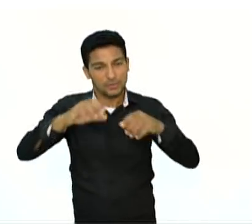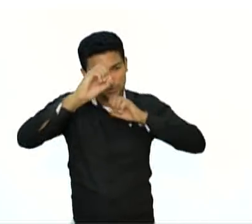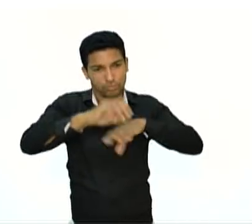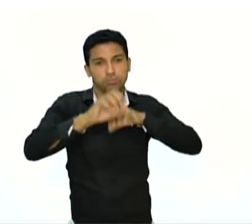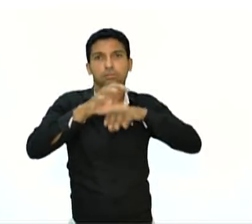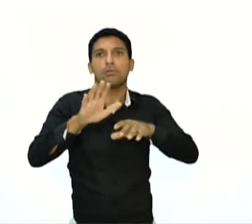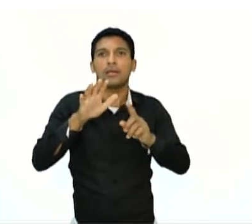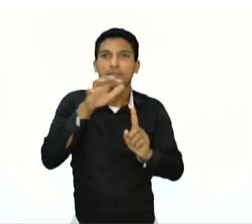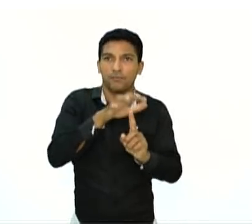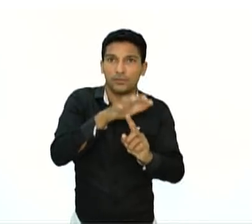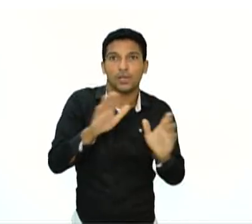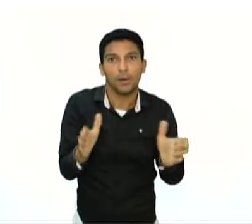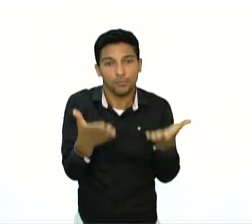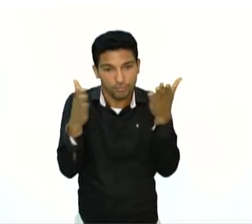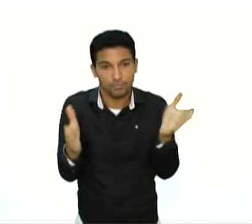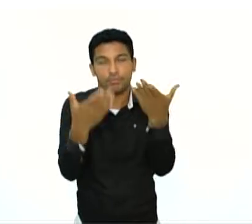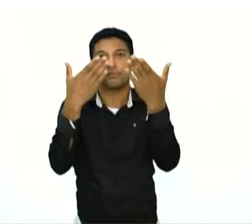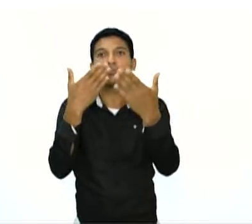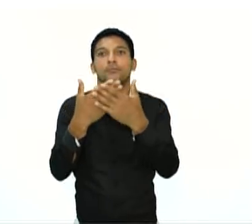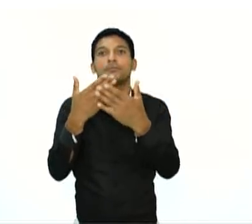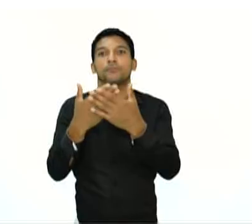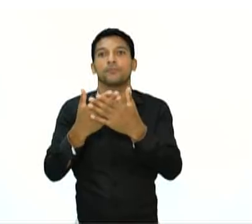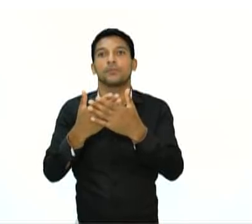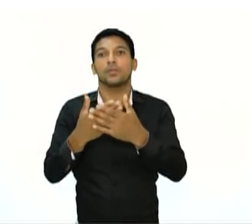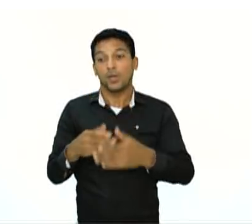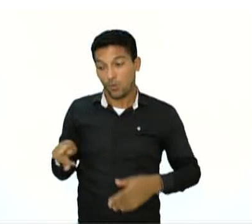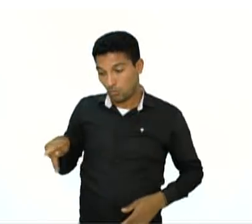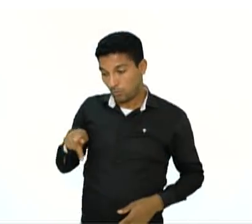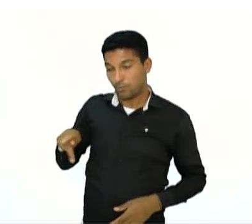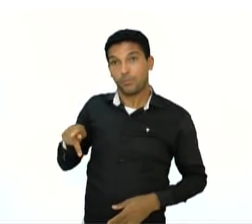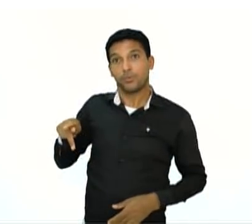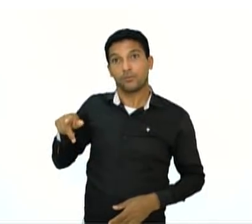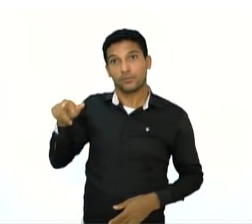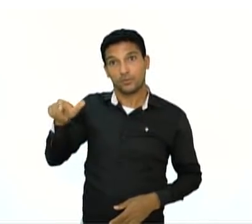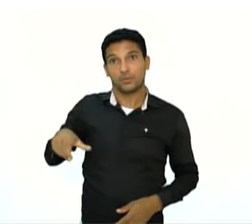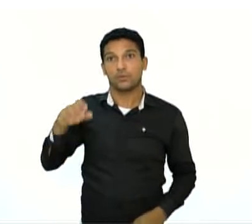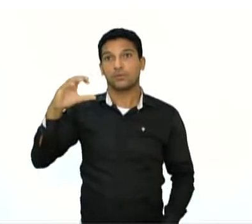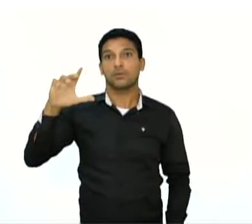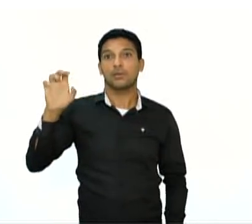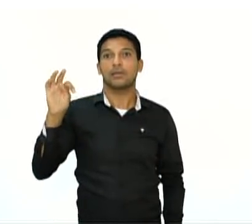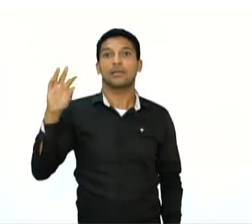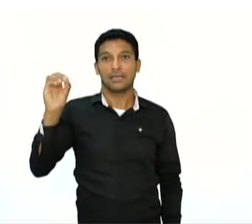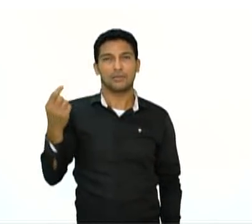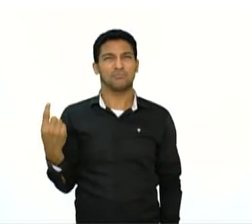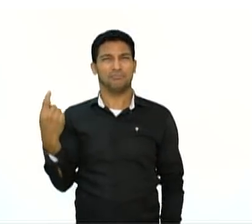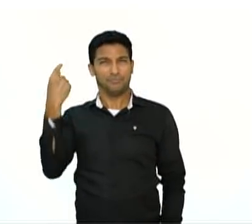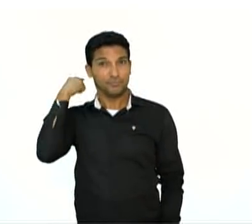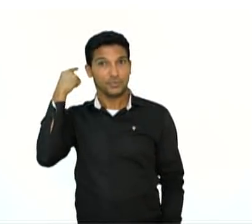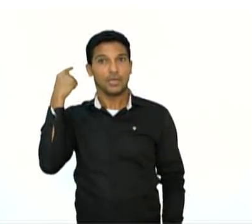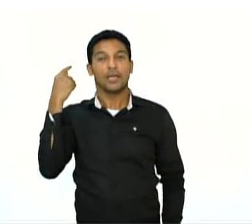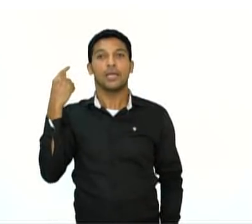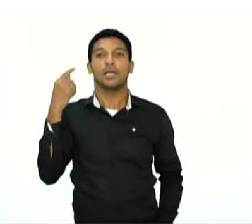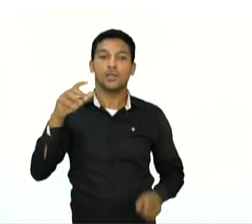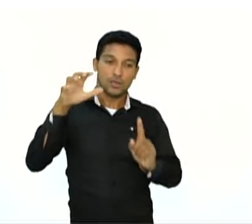aula, um trechinho, um artigo, falou sobre cidadania. E isso, de fato, não